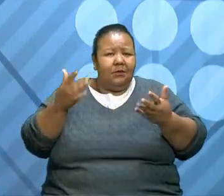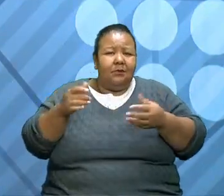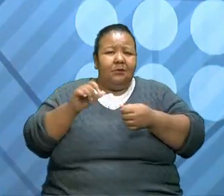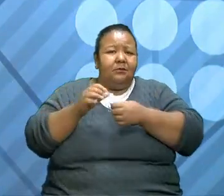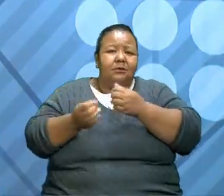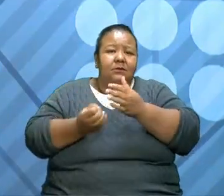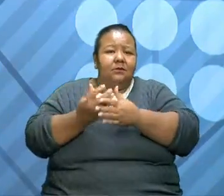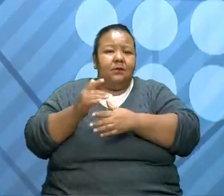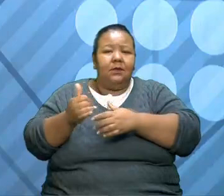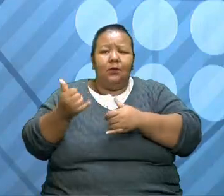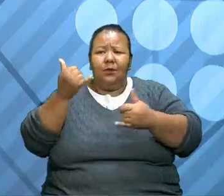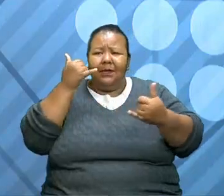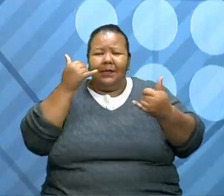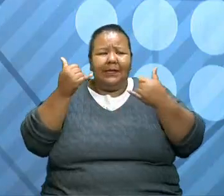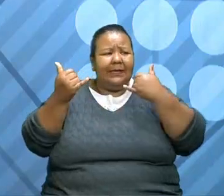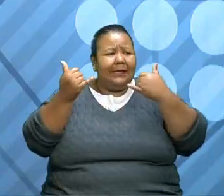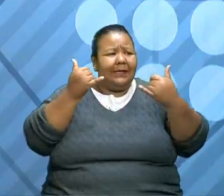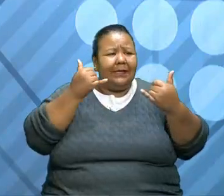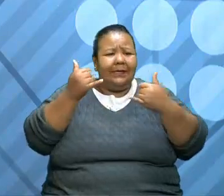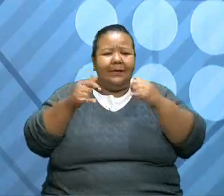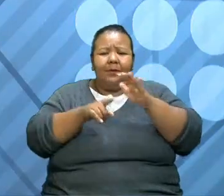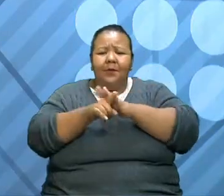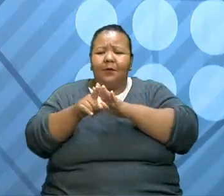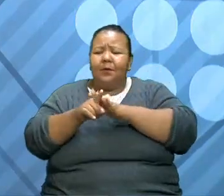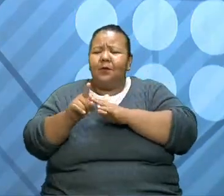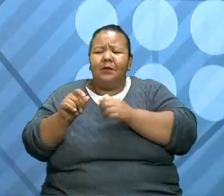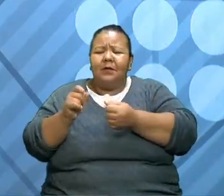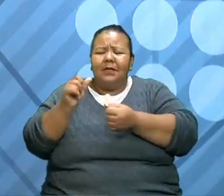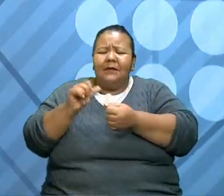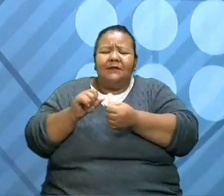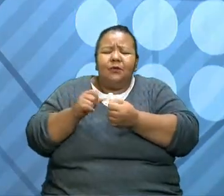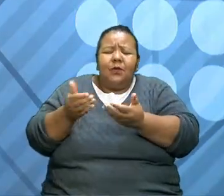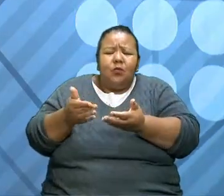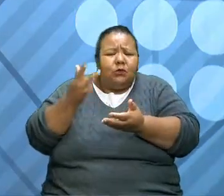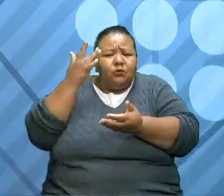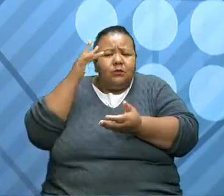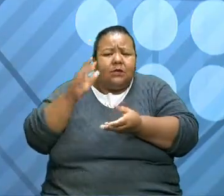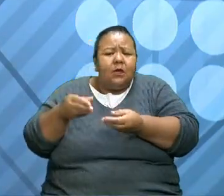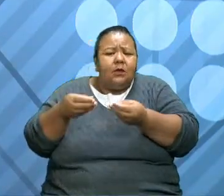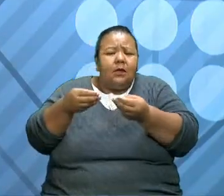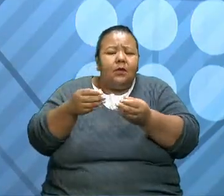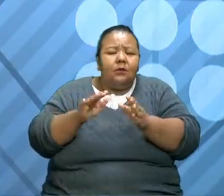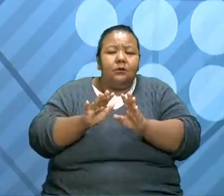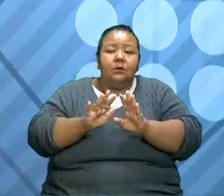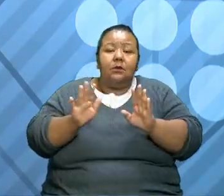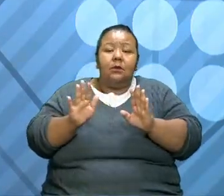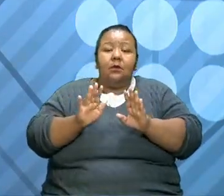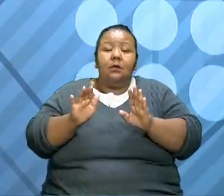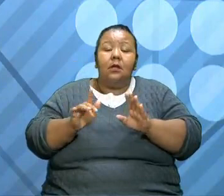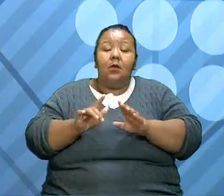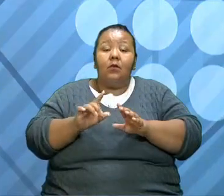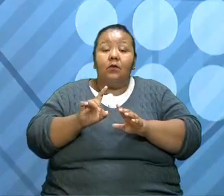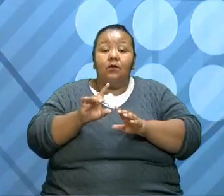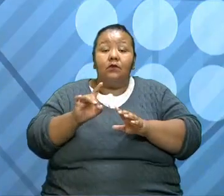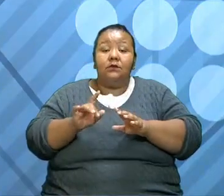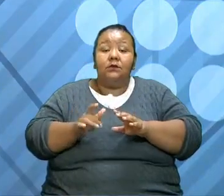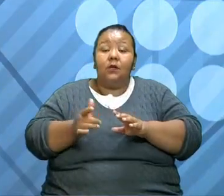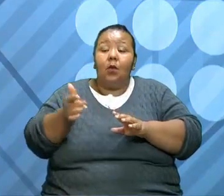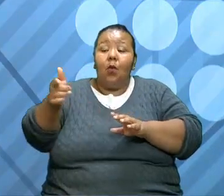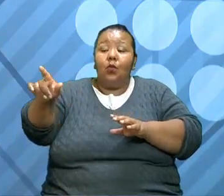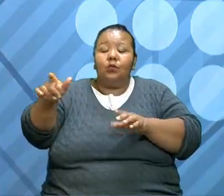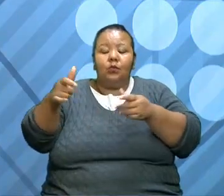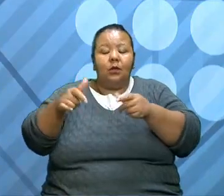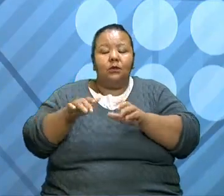quê? Um liga para o outro, um colega vai ligando para o outro, assim, mas eu não sei o que eu tenho que entregar. Não, você só está num outro